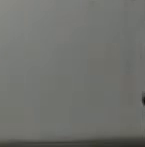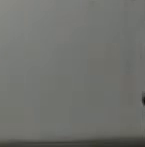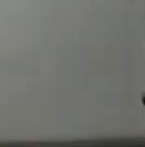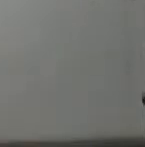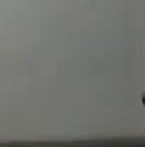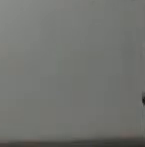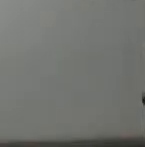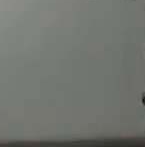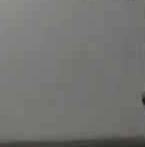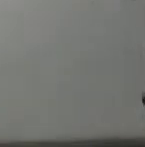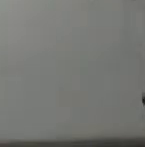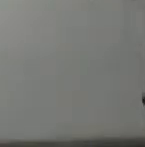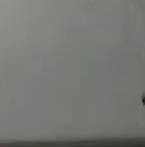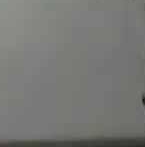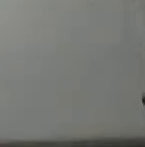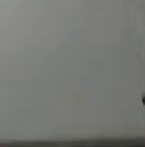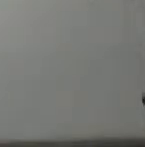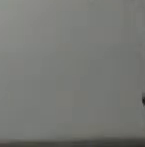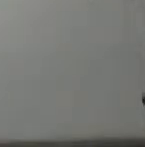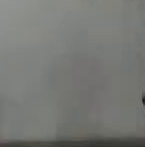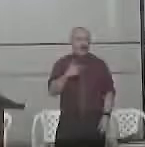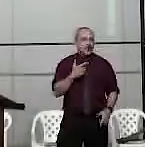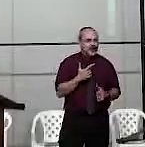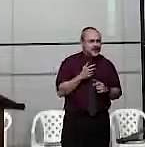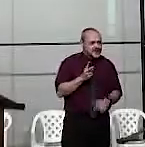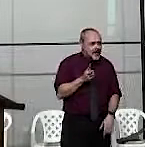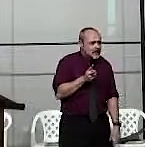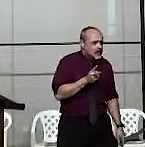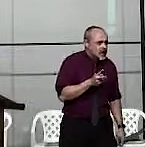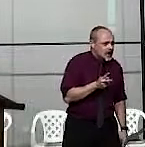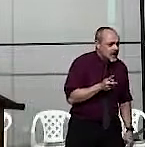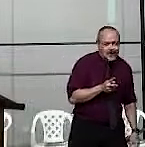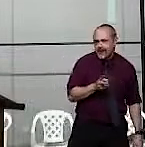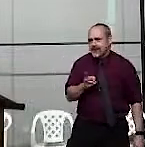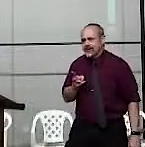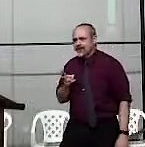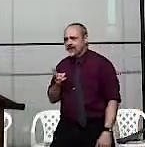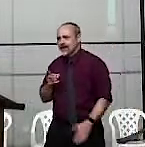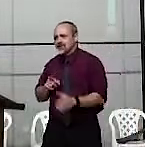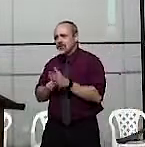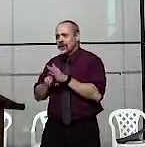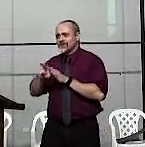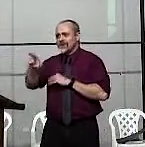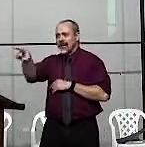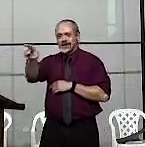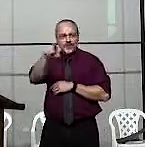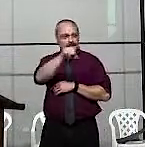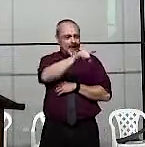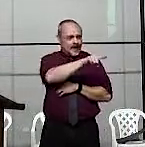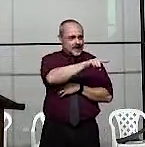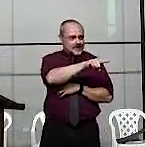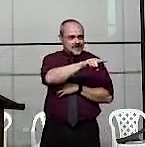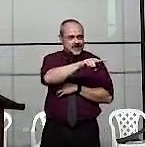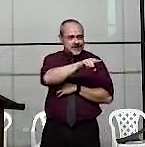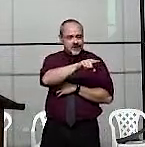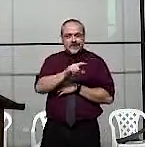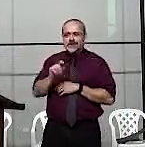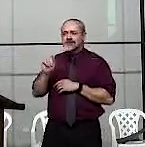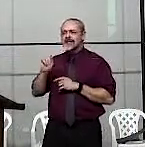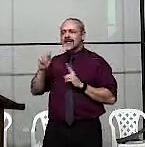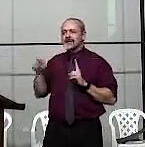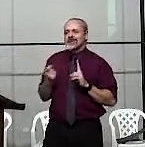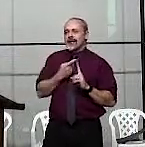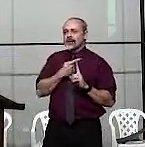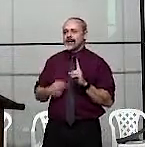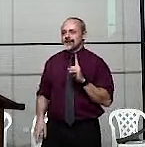Eu acho que elas já ficaram chateadas comigo, porque sempre eu estou perguntando para elas,